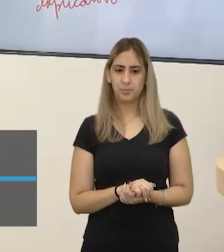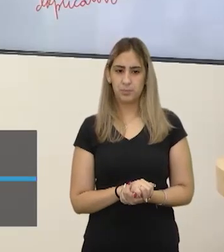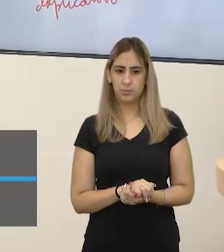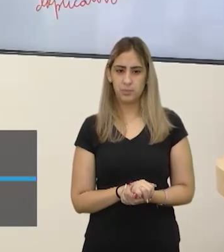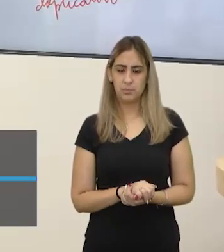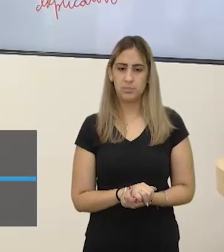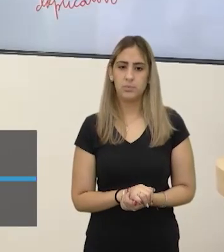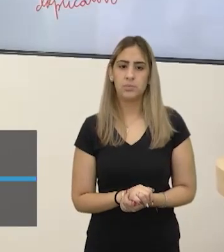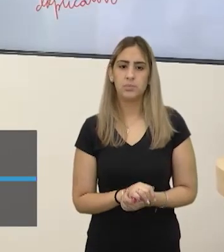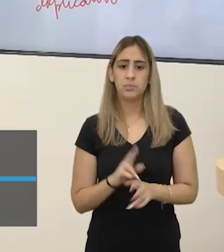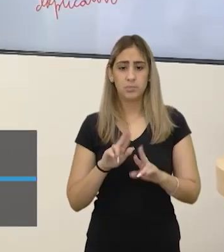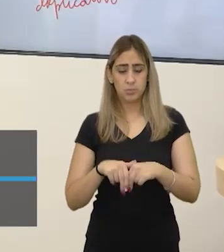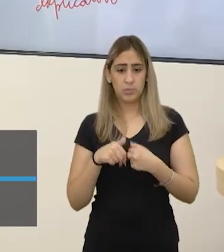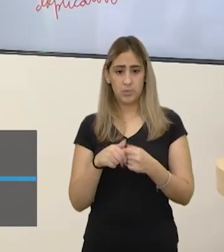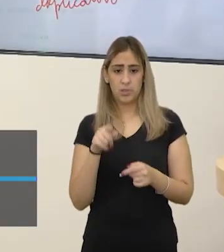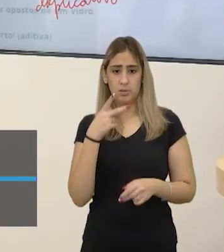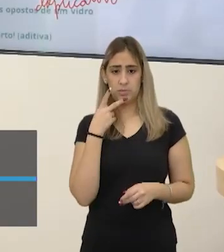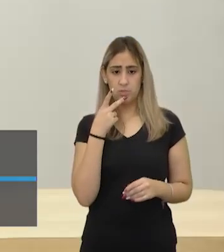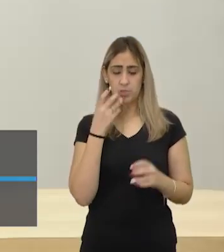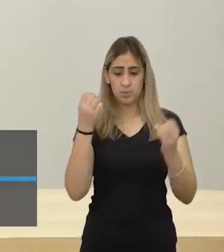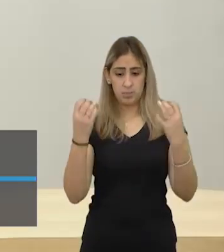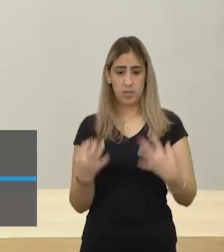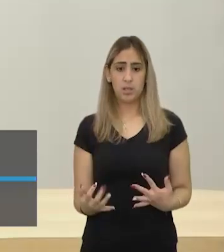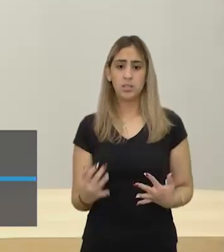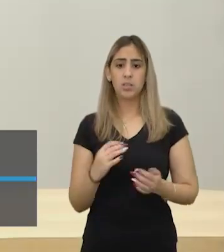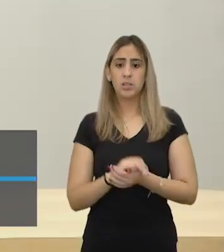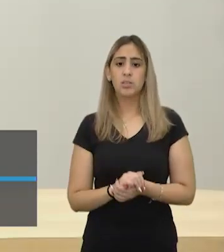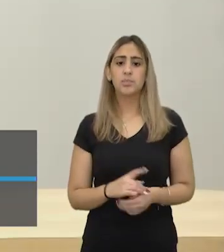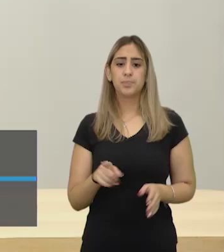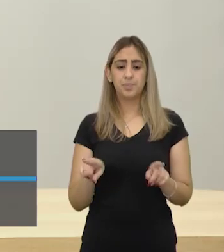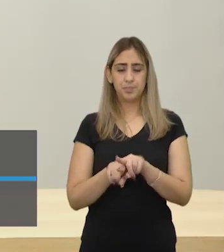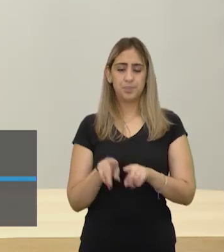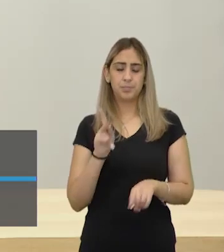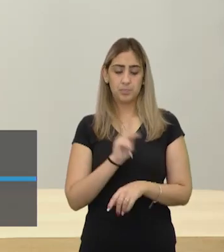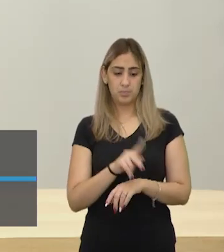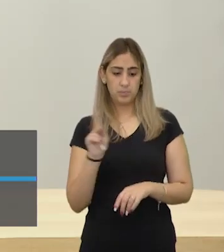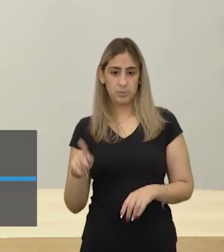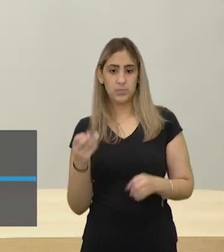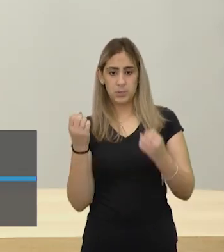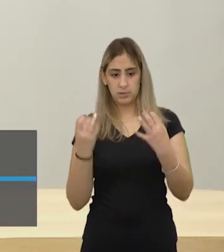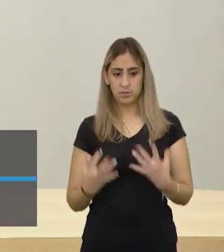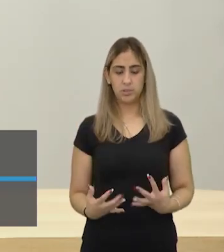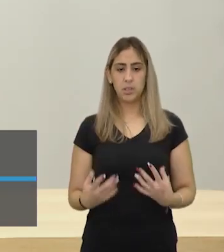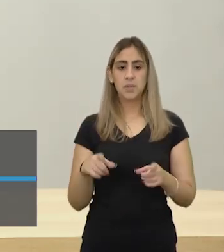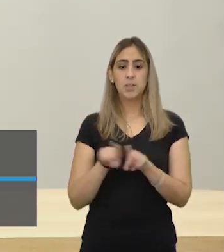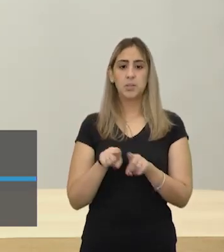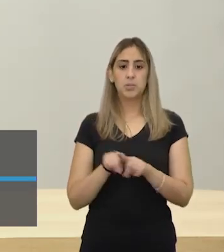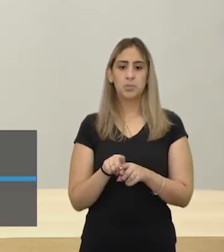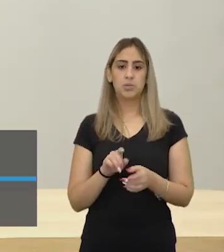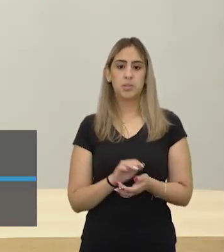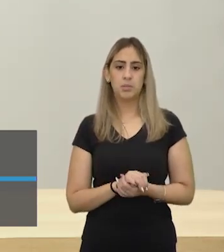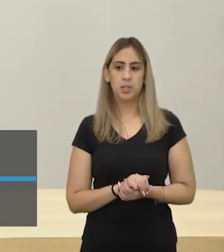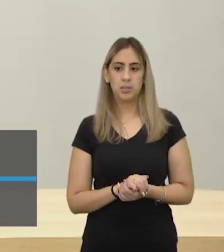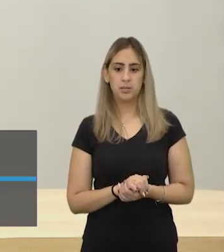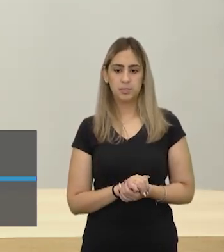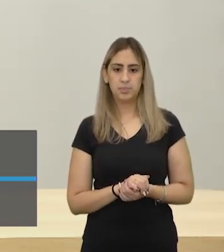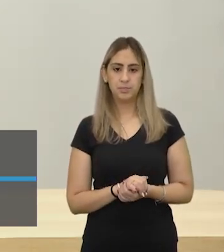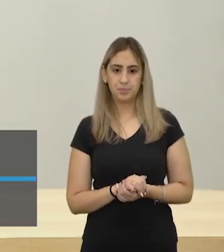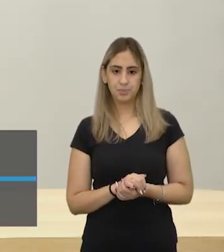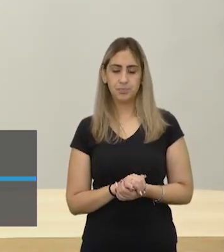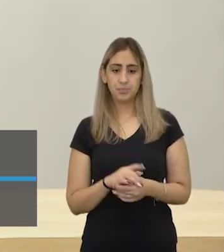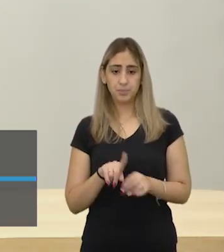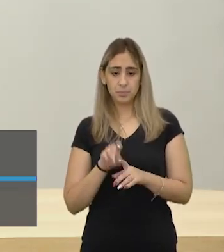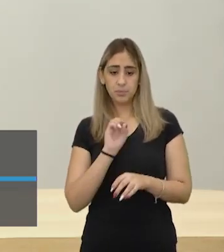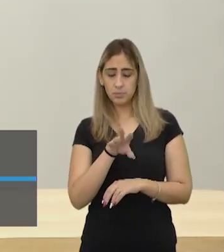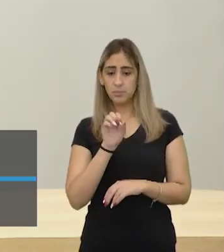outro tempo a Isso. gente vai falar de causa. Agora a gente tá falando só de explicação. Isso. Aí o professor também, a Lúcia falou assim, explicativo, E olha o que eu Luciane. fiz. Pode falar do professor aí. Eles estão